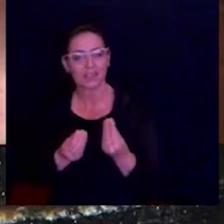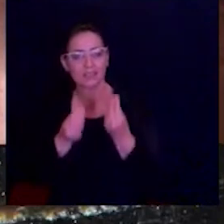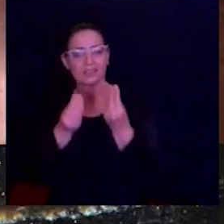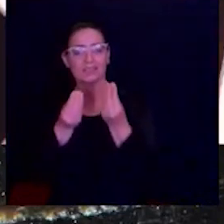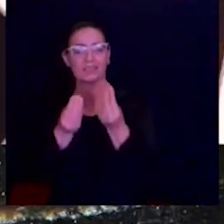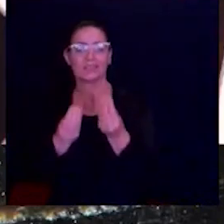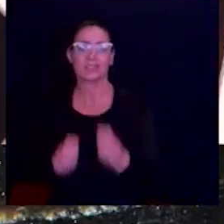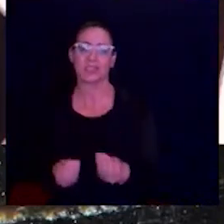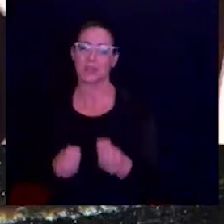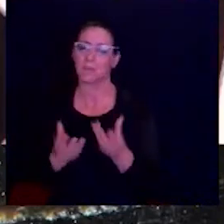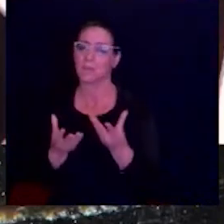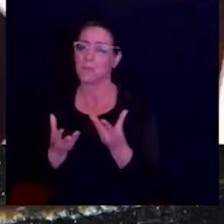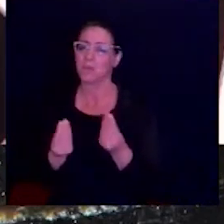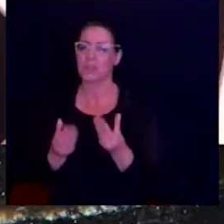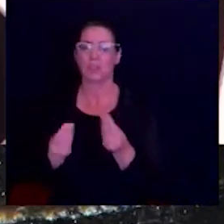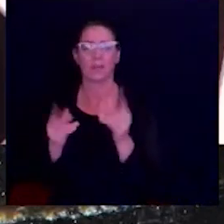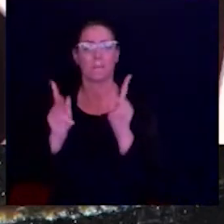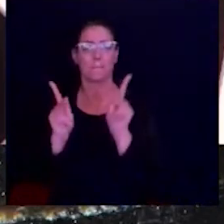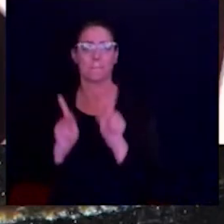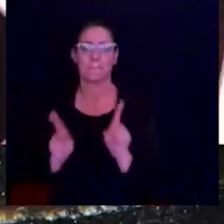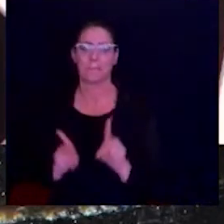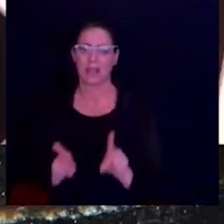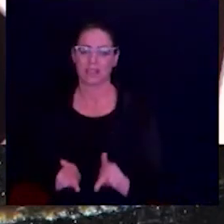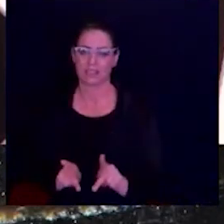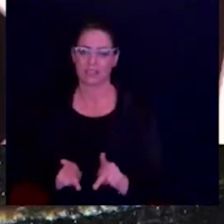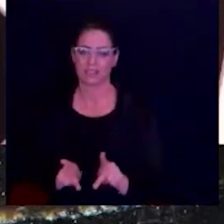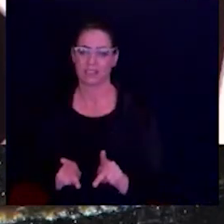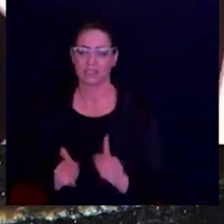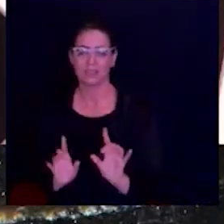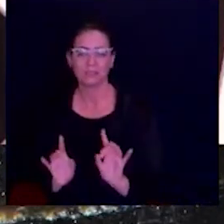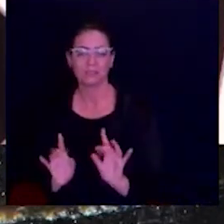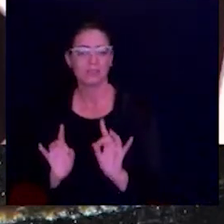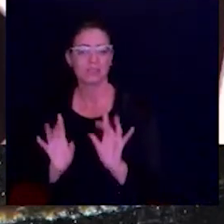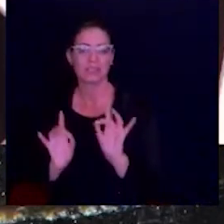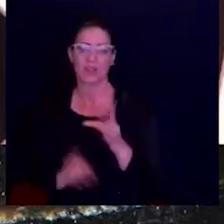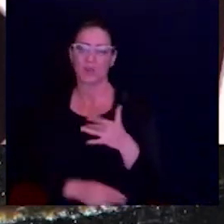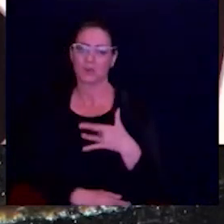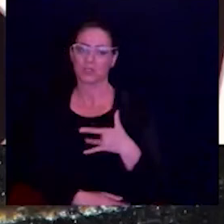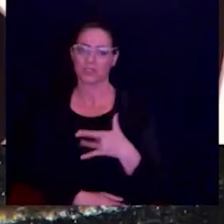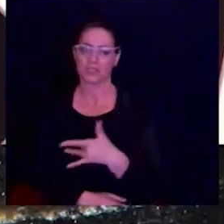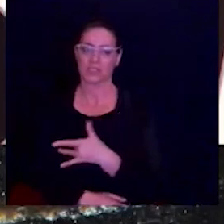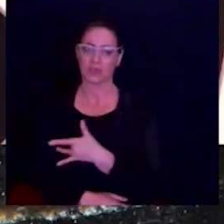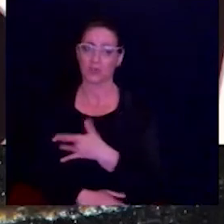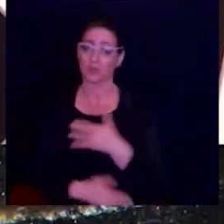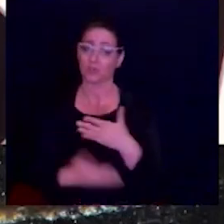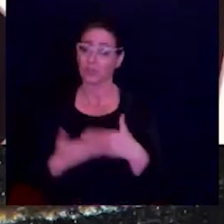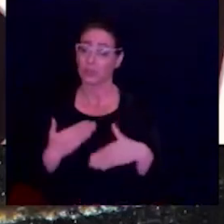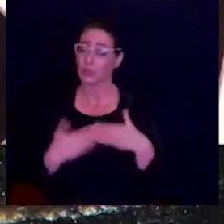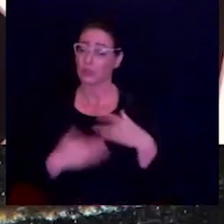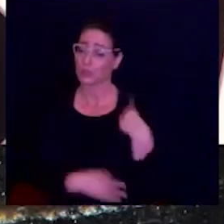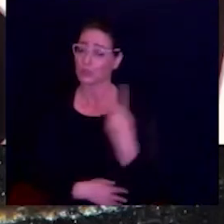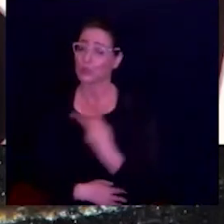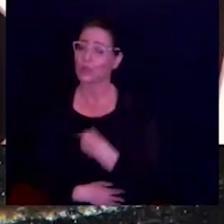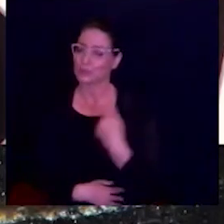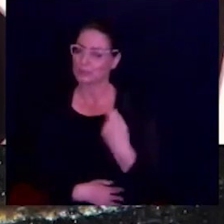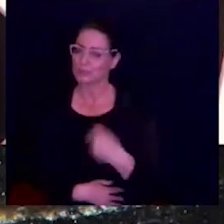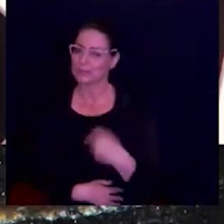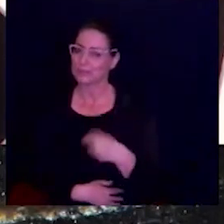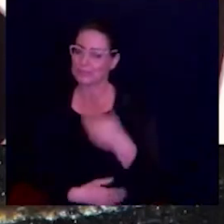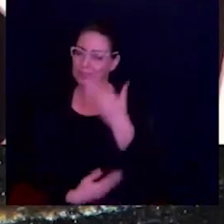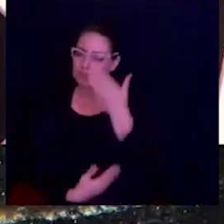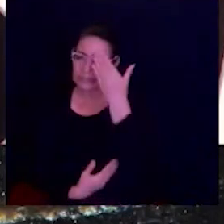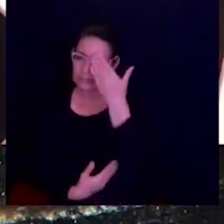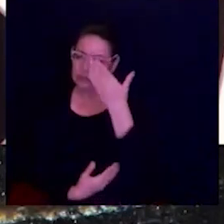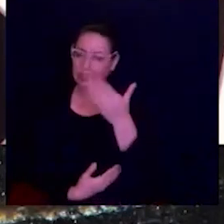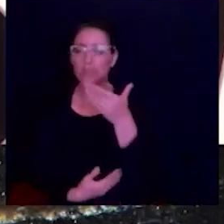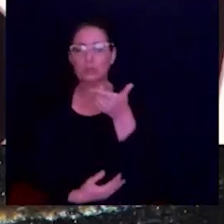muita paz e especialmente saúde que todos nós precisamos. Agradeço